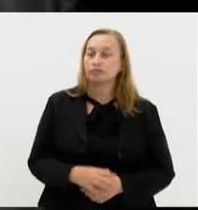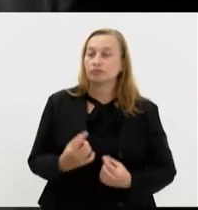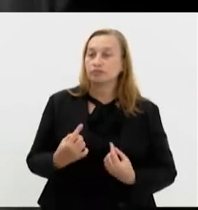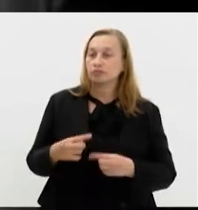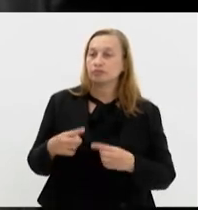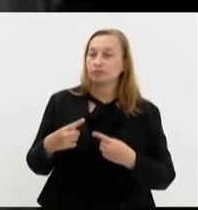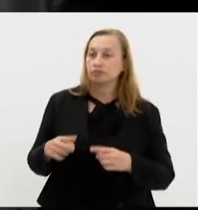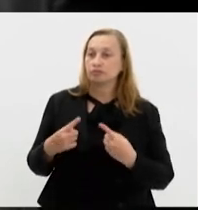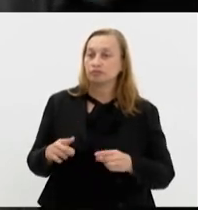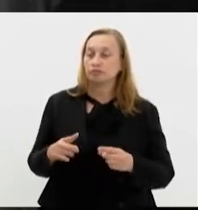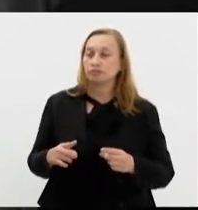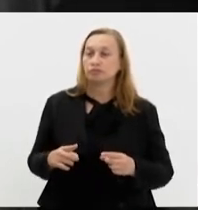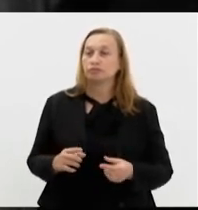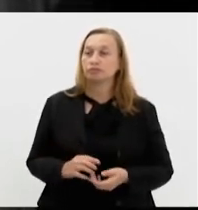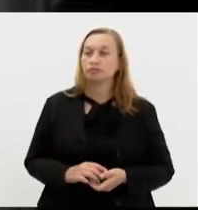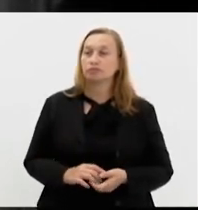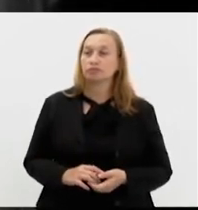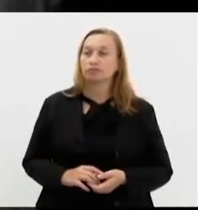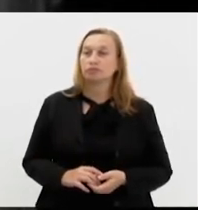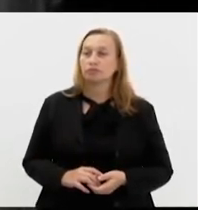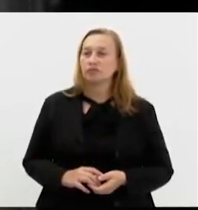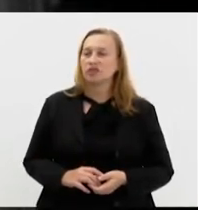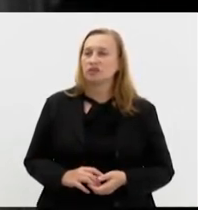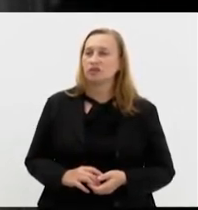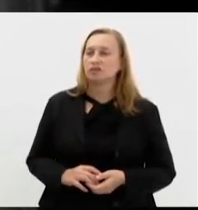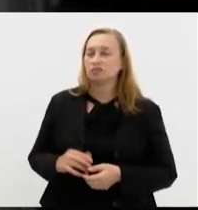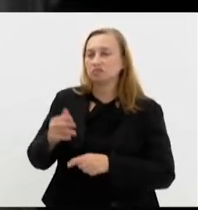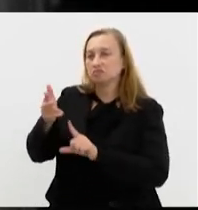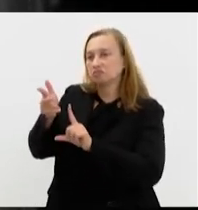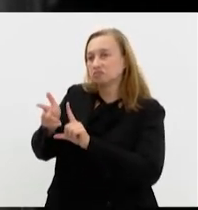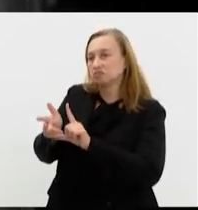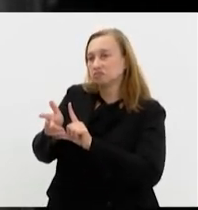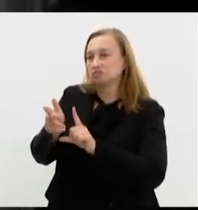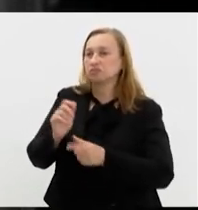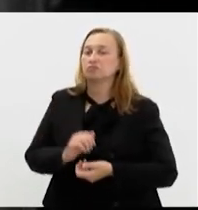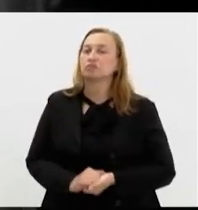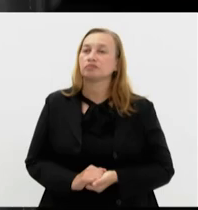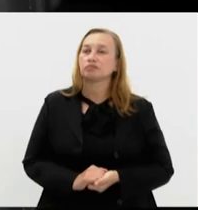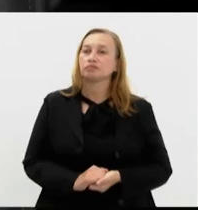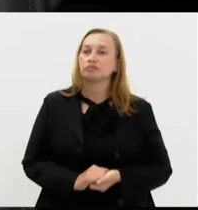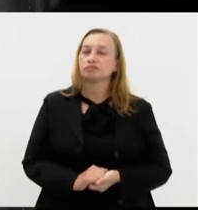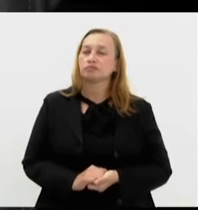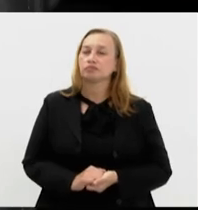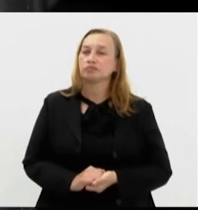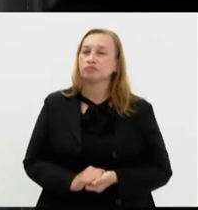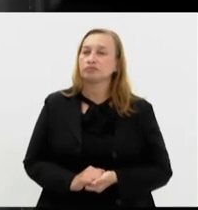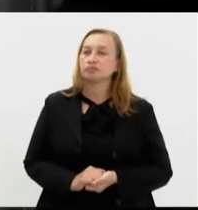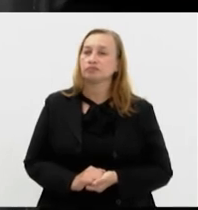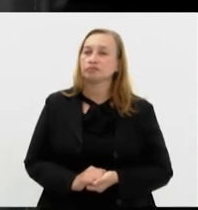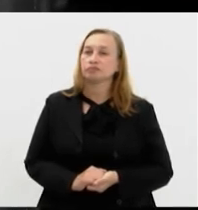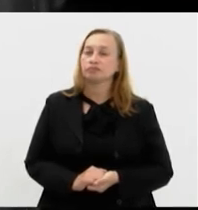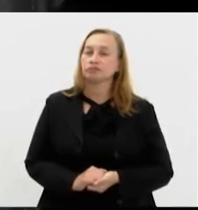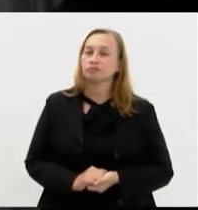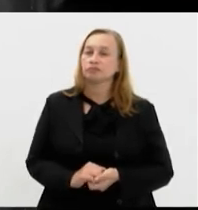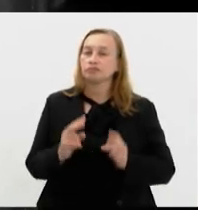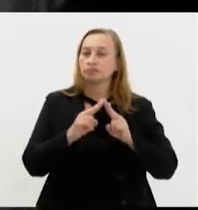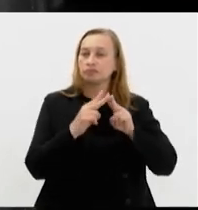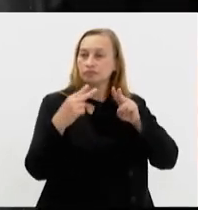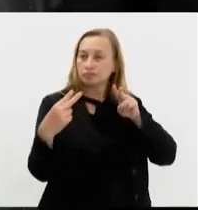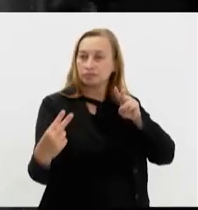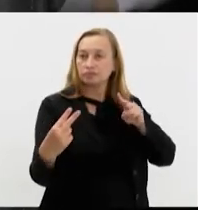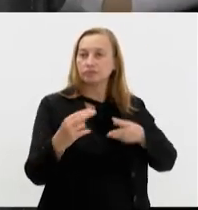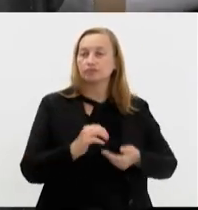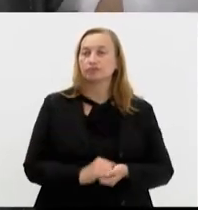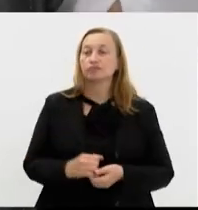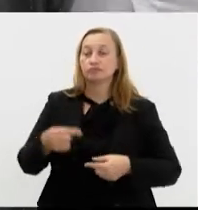realização das chamadas lives que são transmissões por meio digital